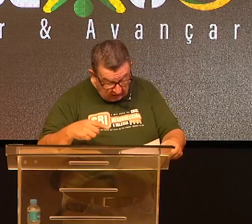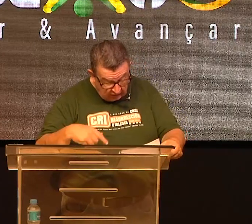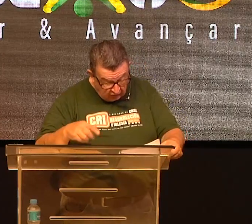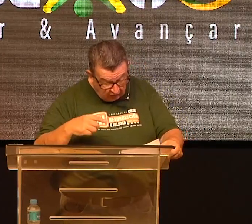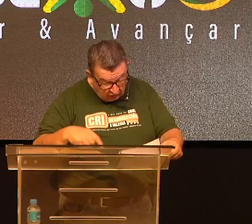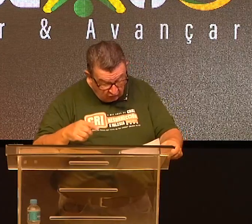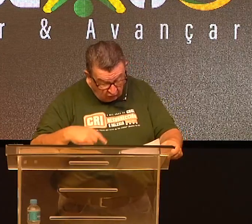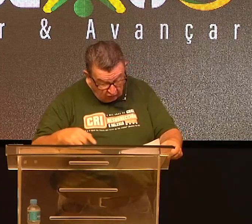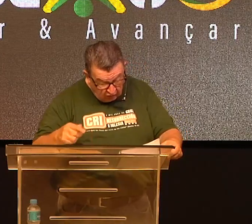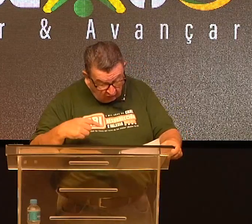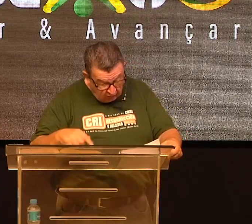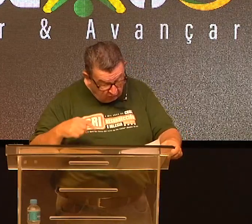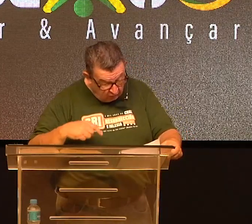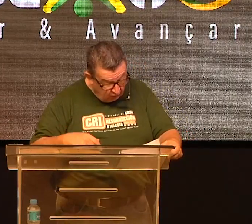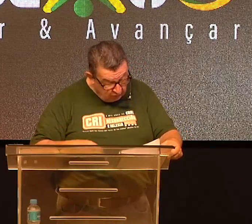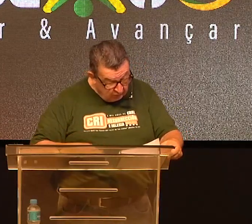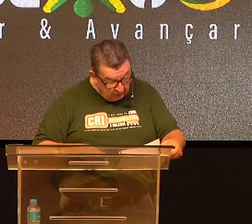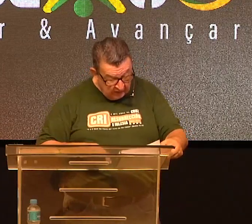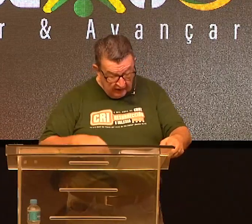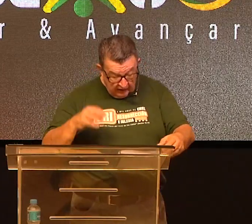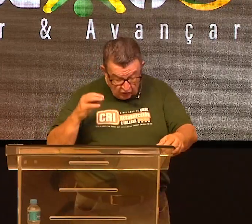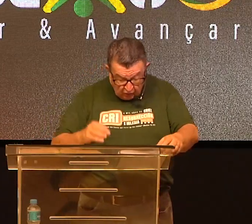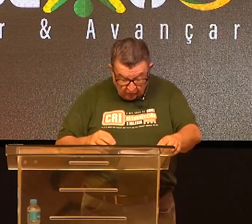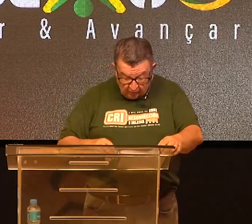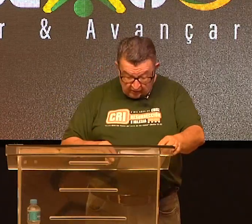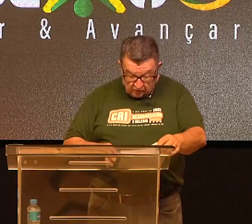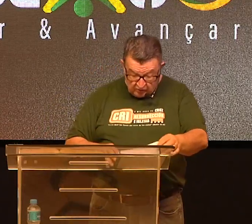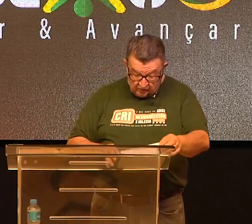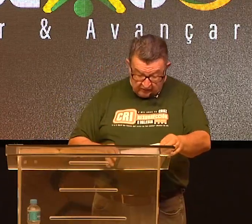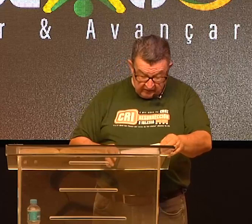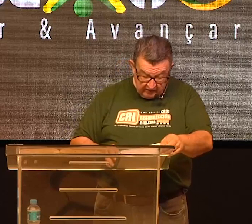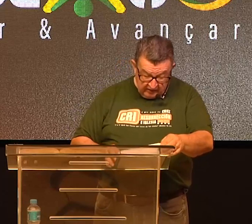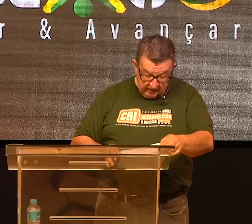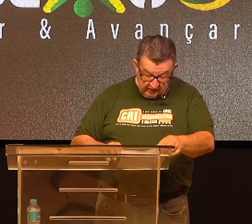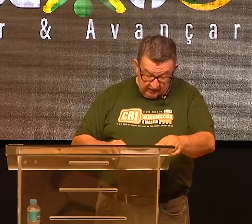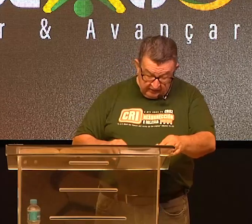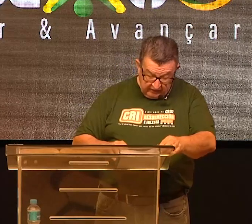todas as nossas dores e sofrimentos.